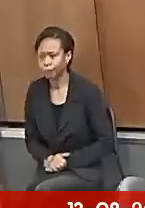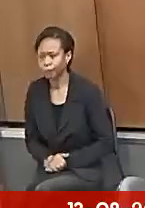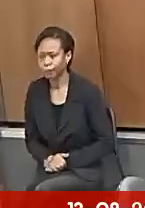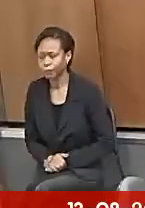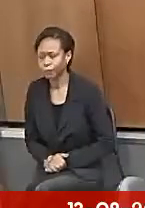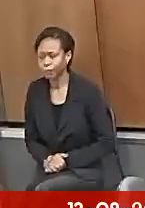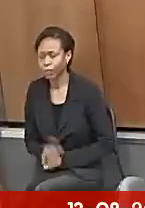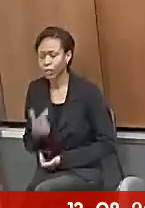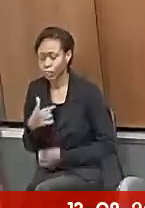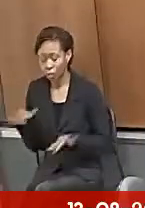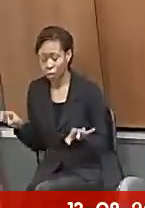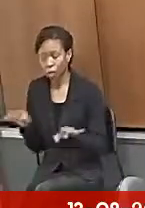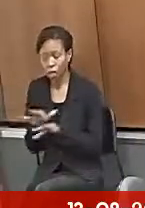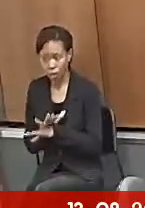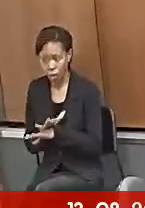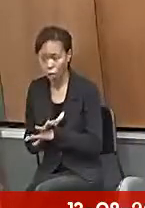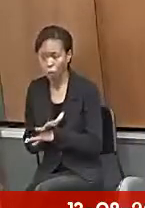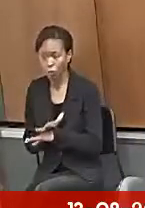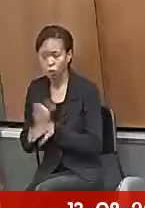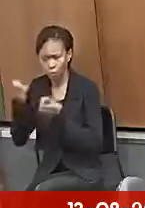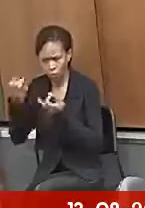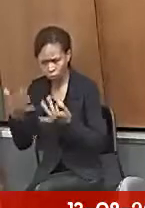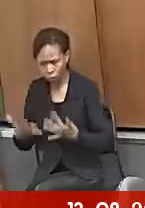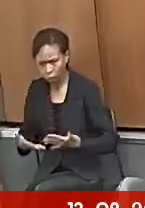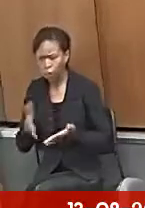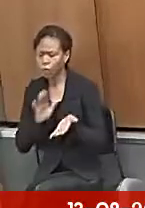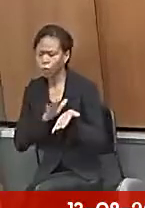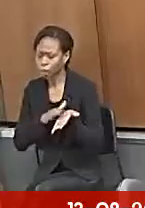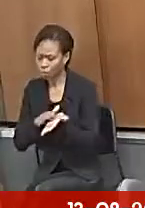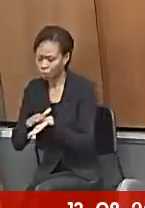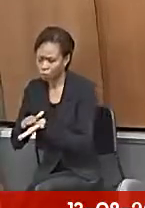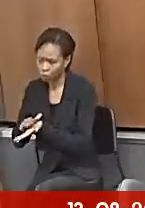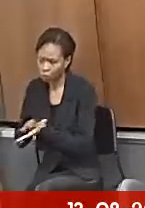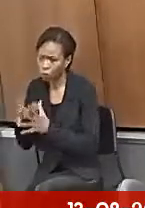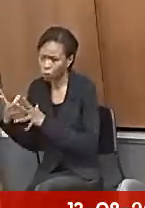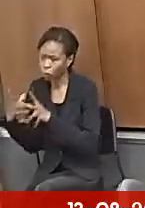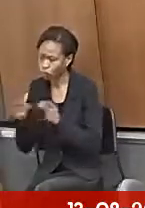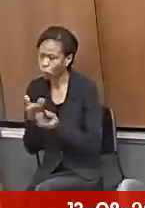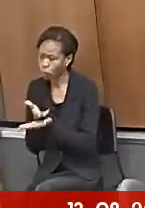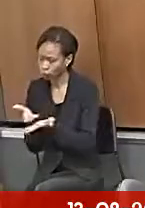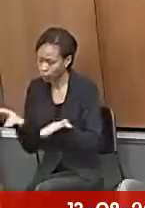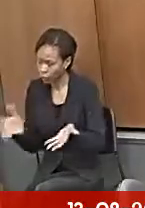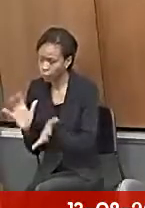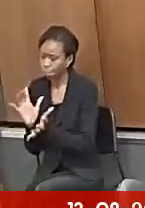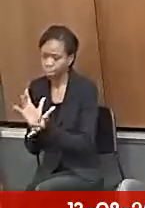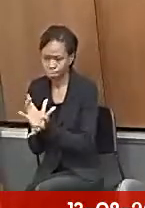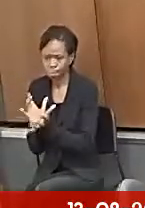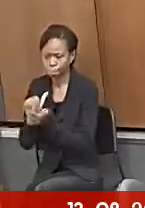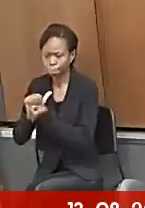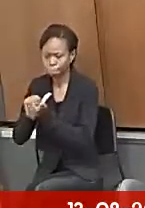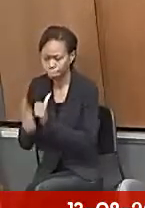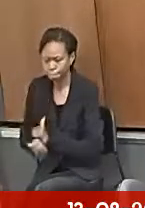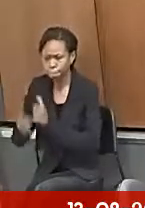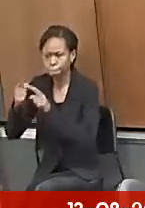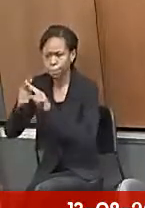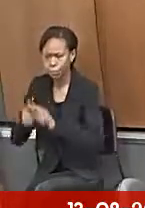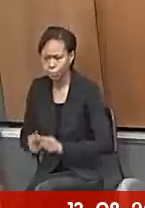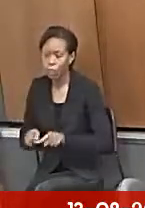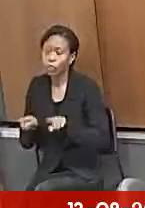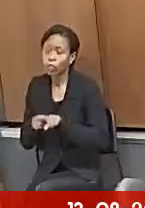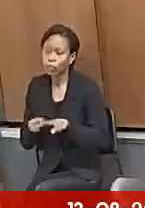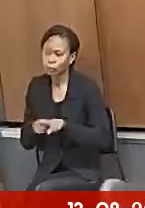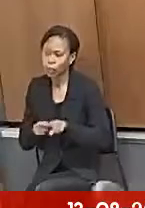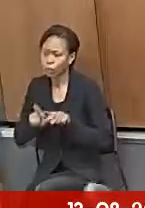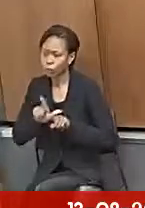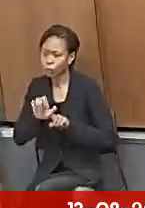então as minhas falas minha fala mais uma vez parabenizando a todos vocês atletas e parabenizando você é o botija